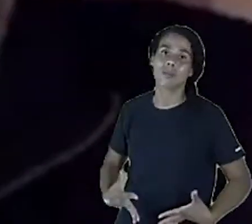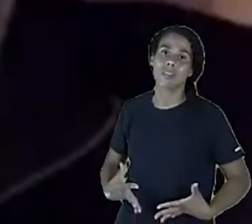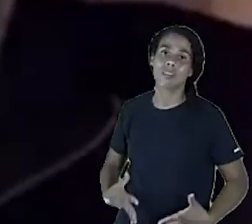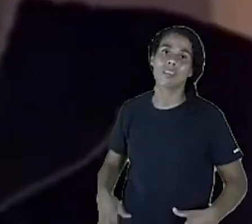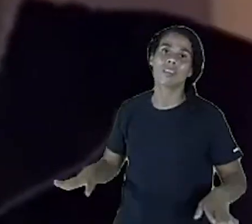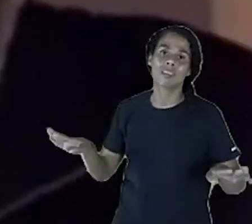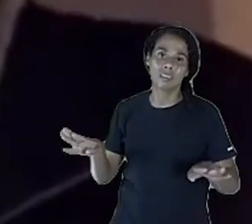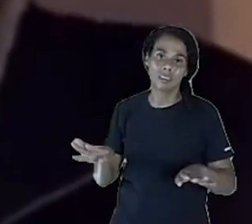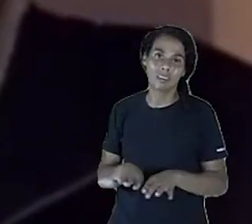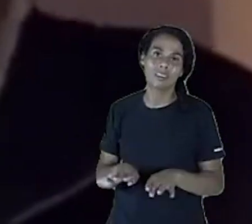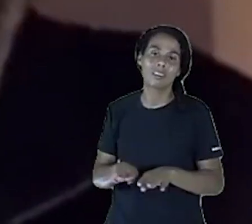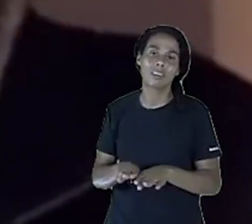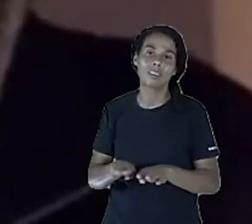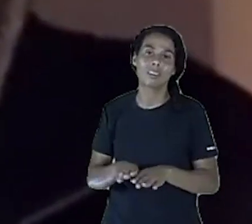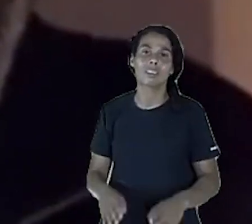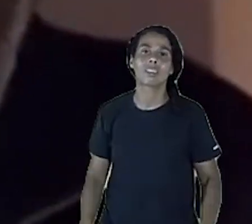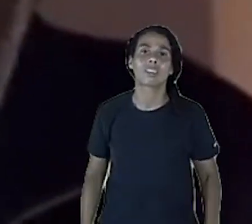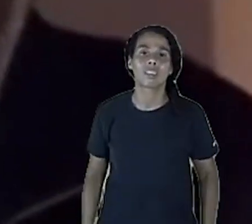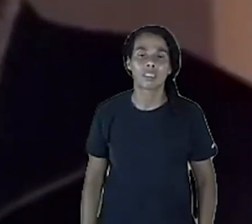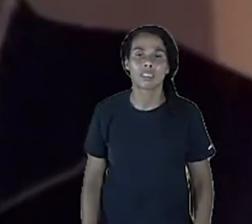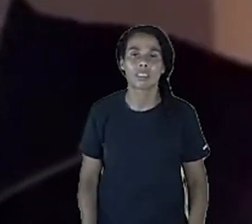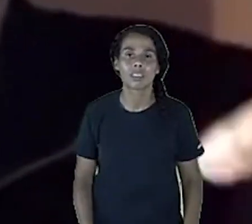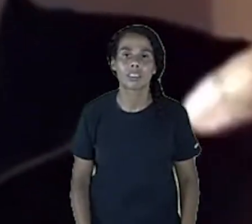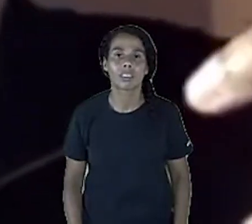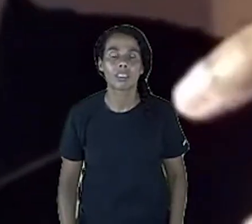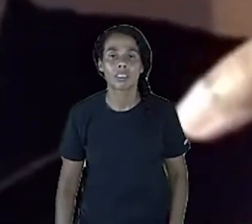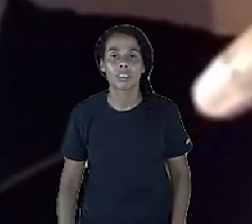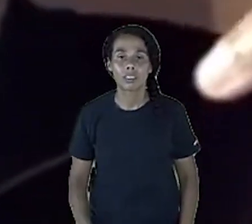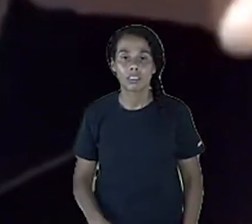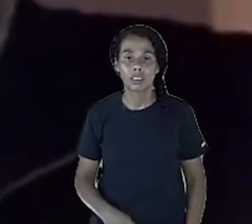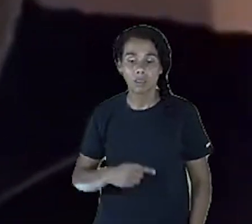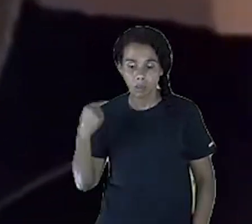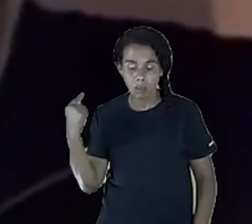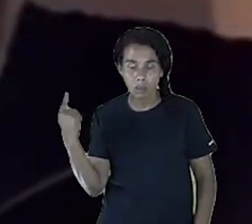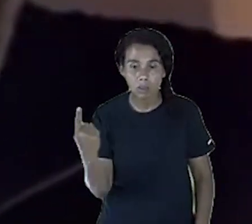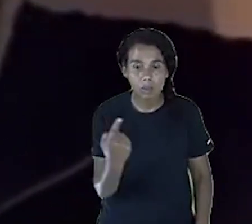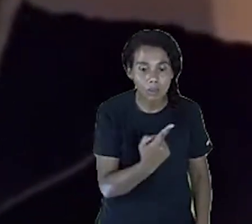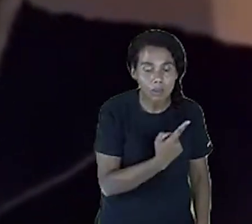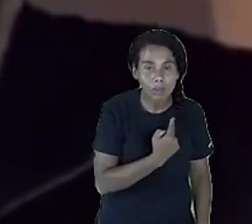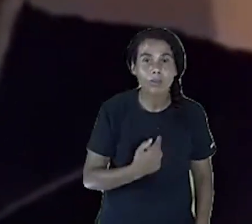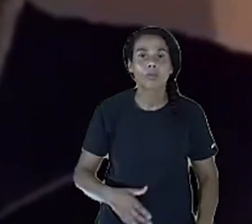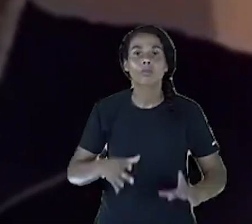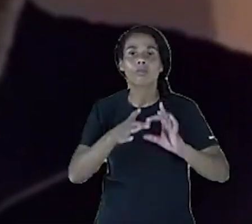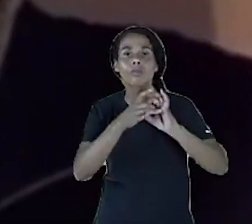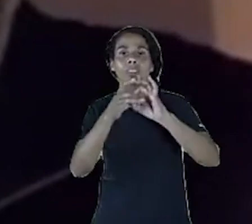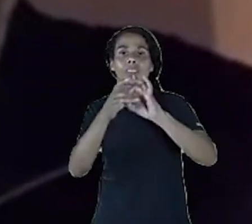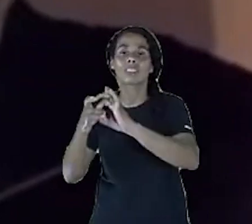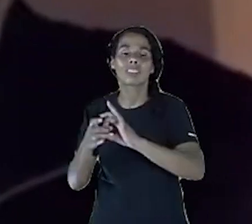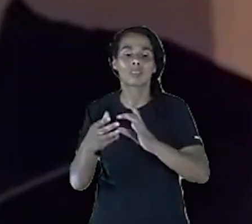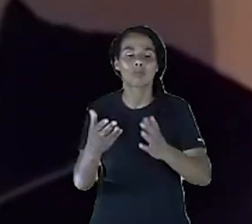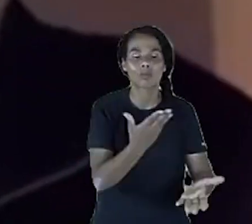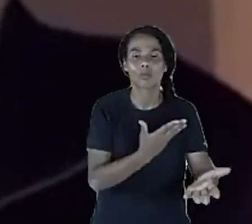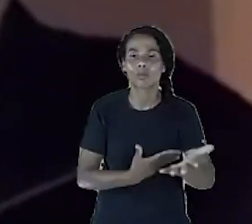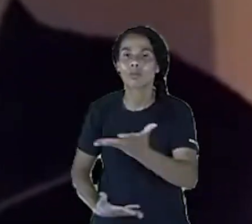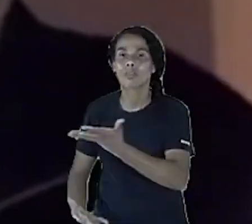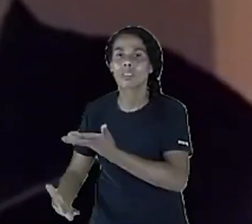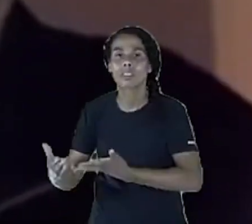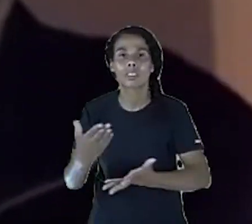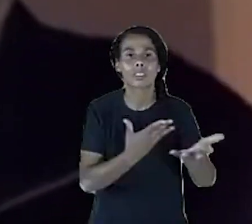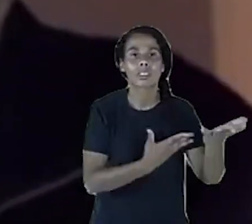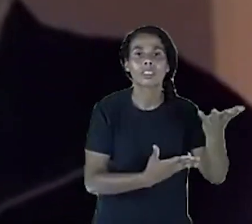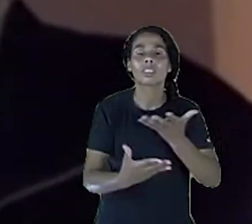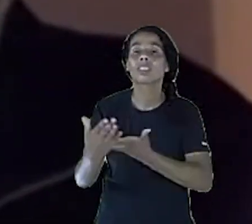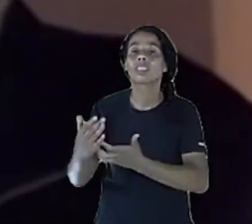a abundância, seja lá do que for, mas que já se considerem, enfim,